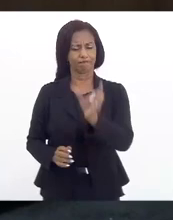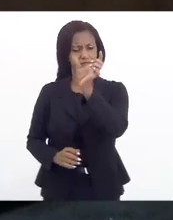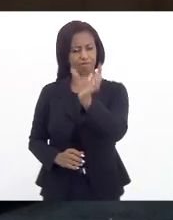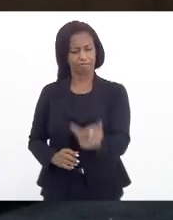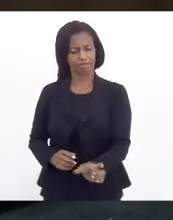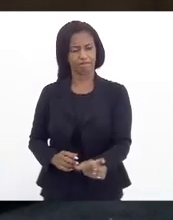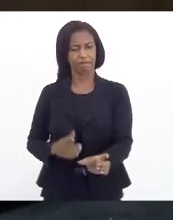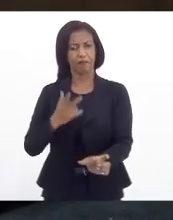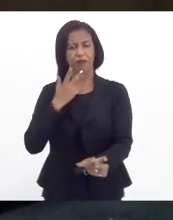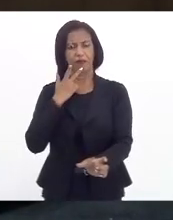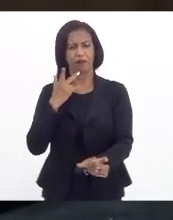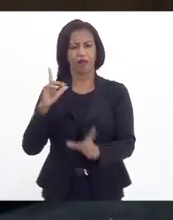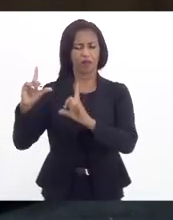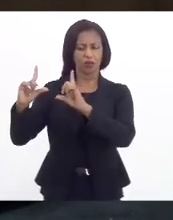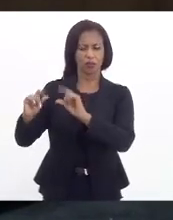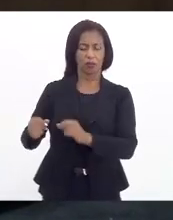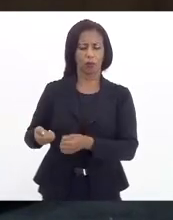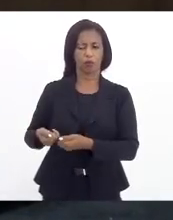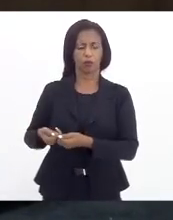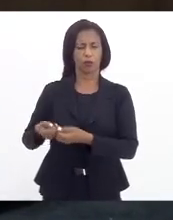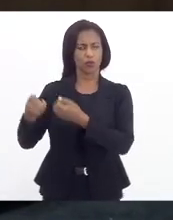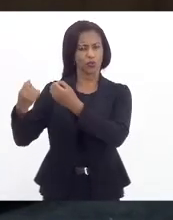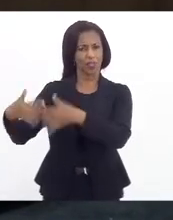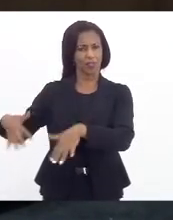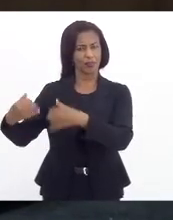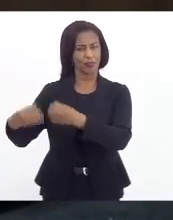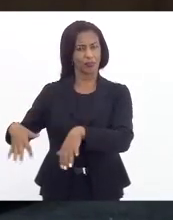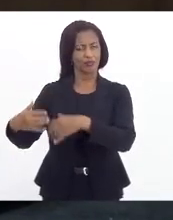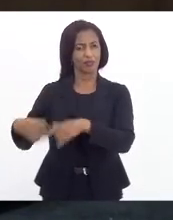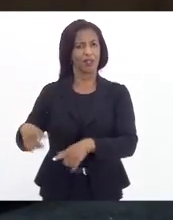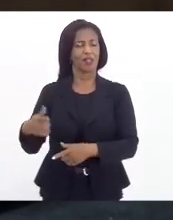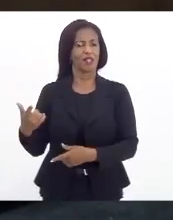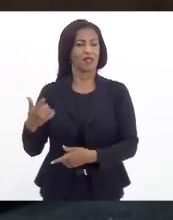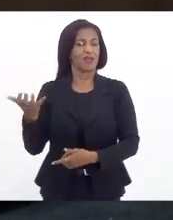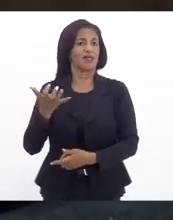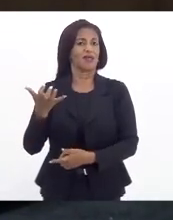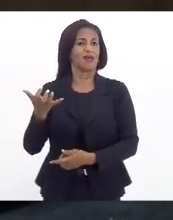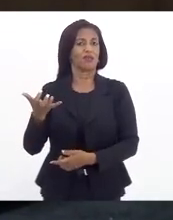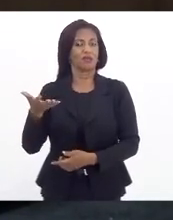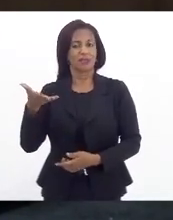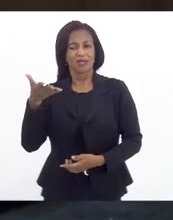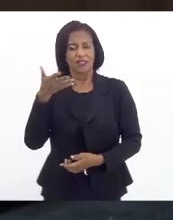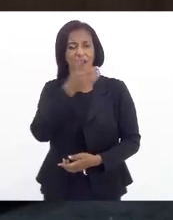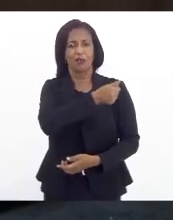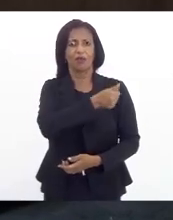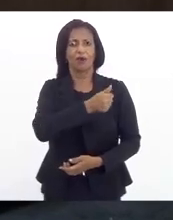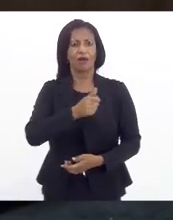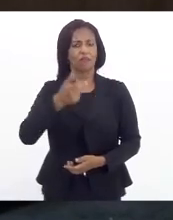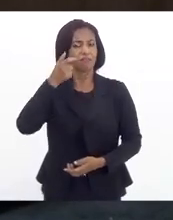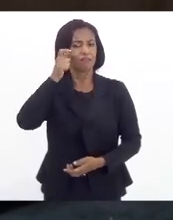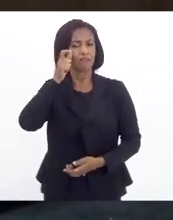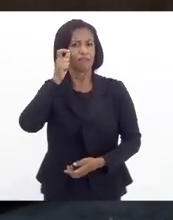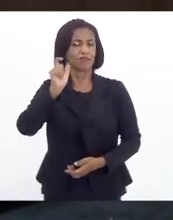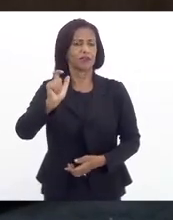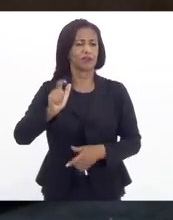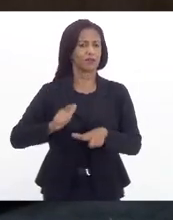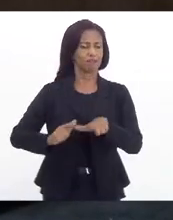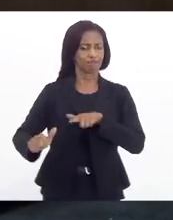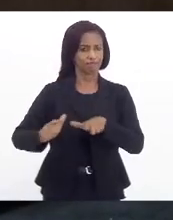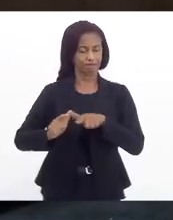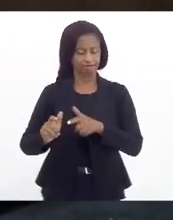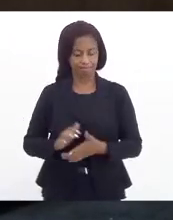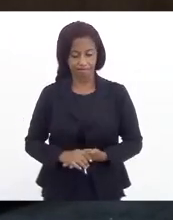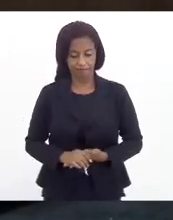na redução dos danos, na tentativa de salvar os interesses dos servidores. Eu queria fazer